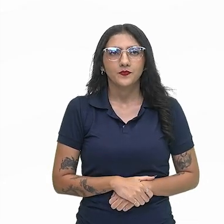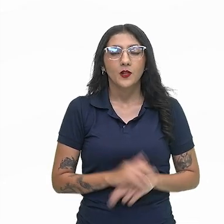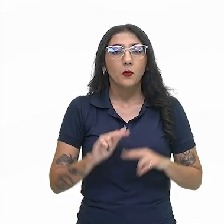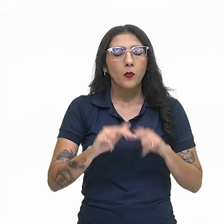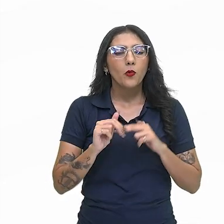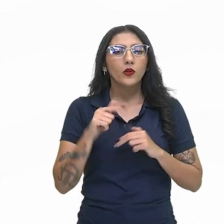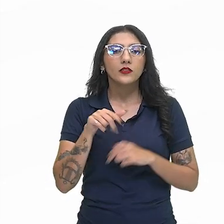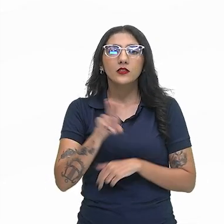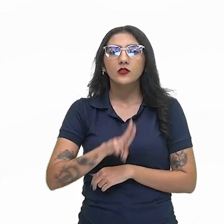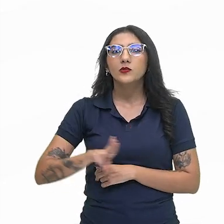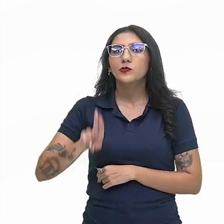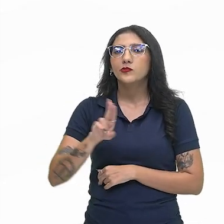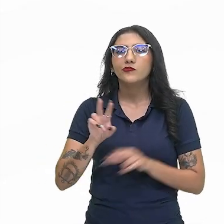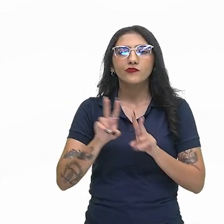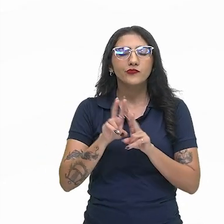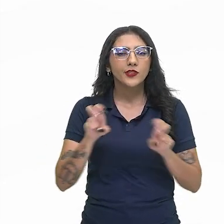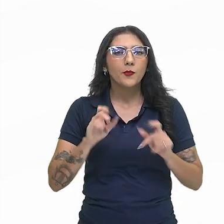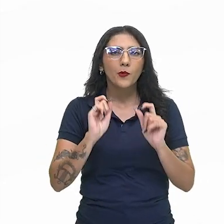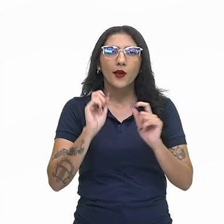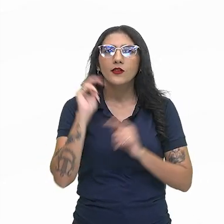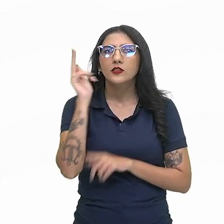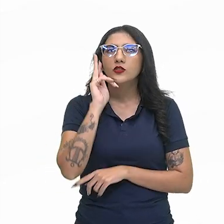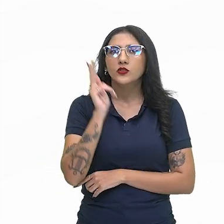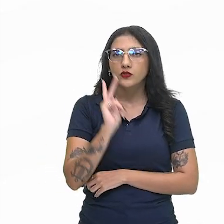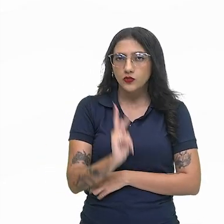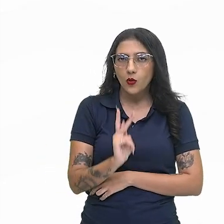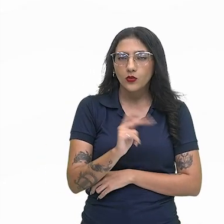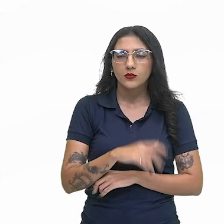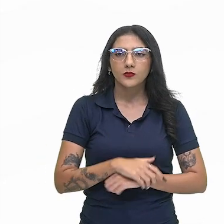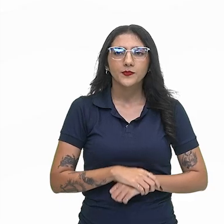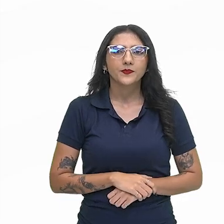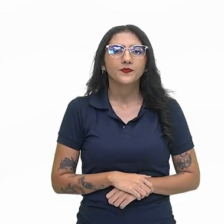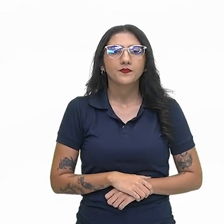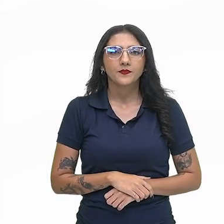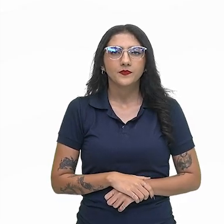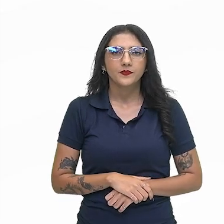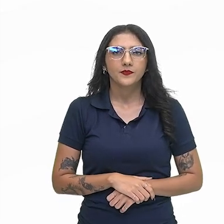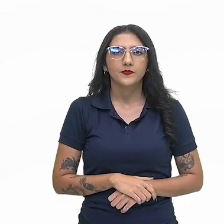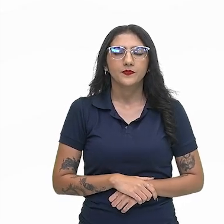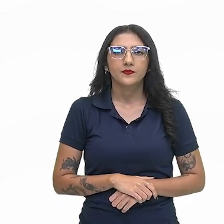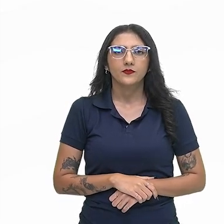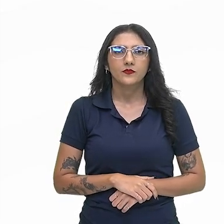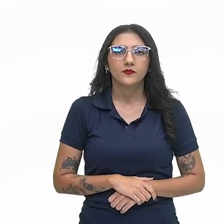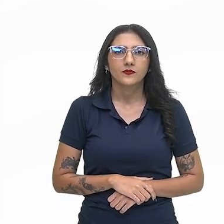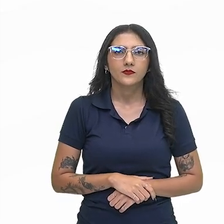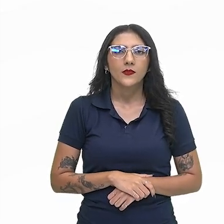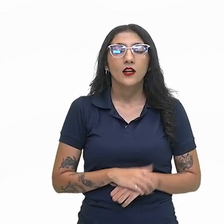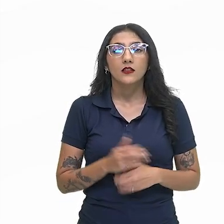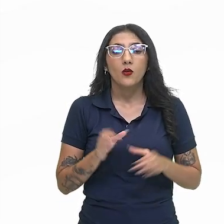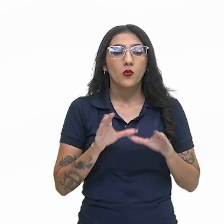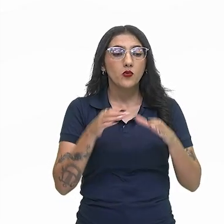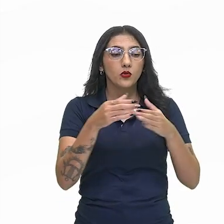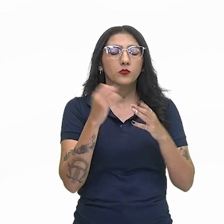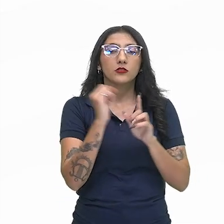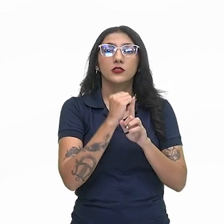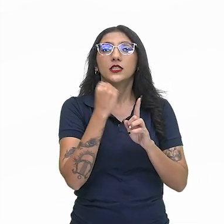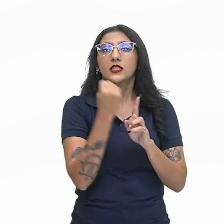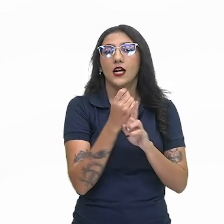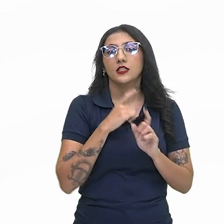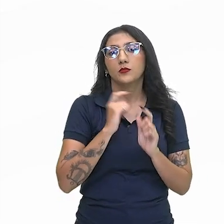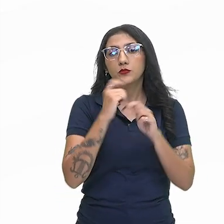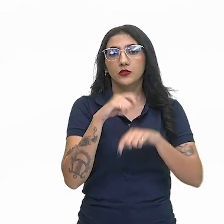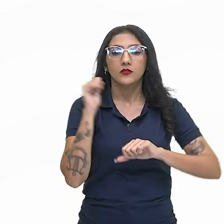método materialista, né, histórico, dialético. Segundo Marx, as sociedades se modificam e